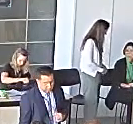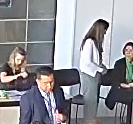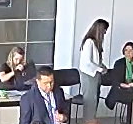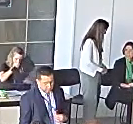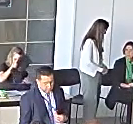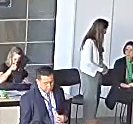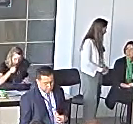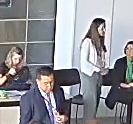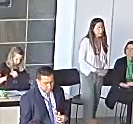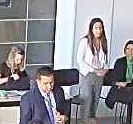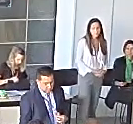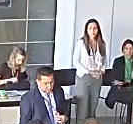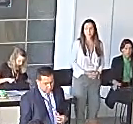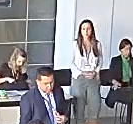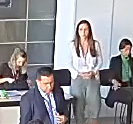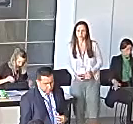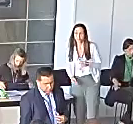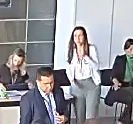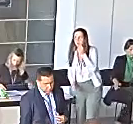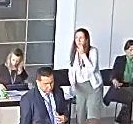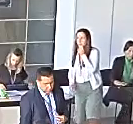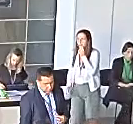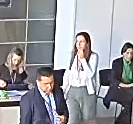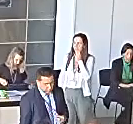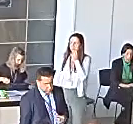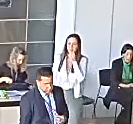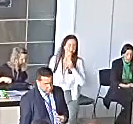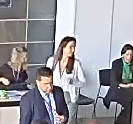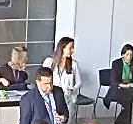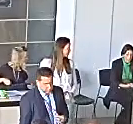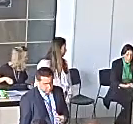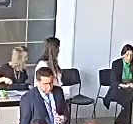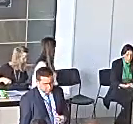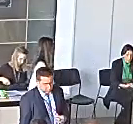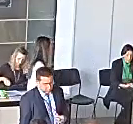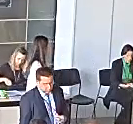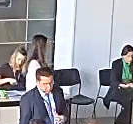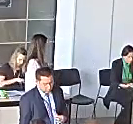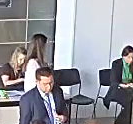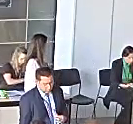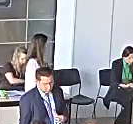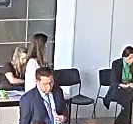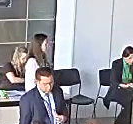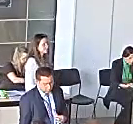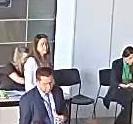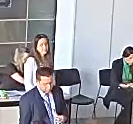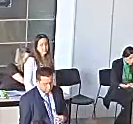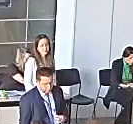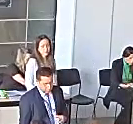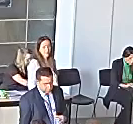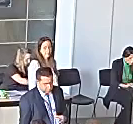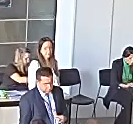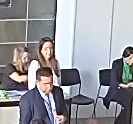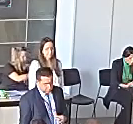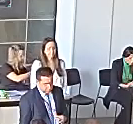Transporte Coletivo de Passageiros, em especial a interrupção da emissão da carteira